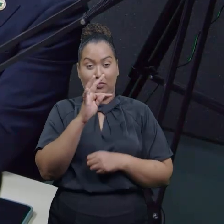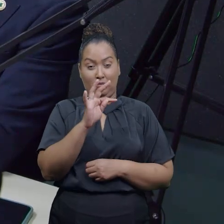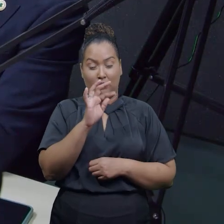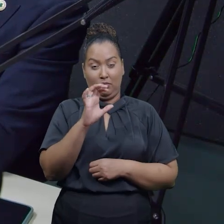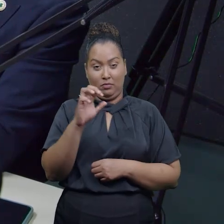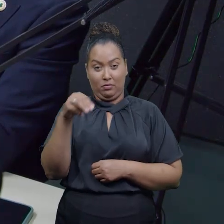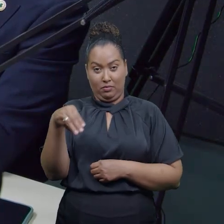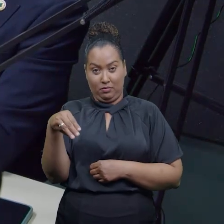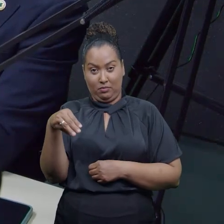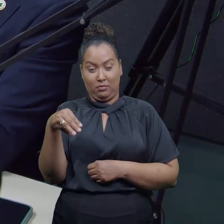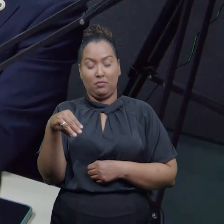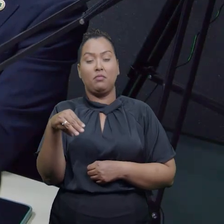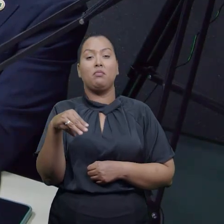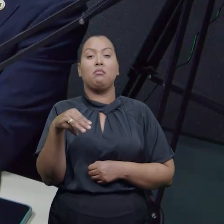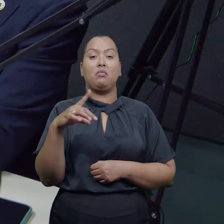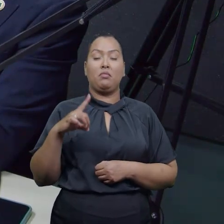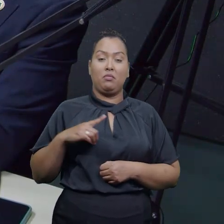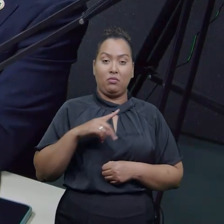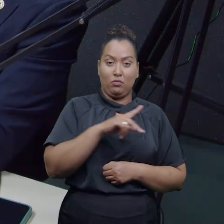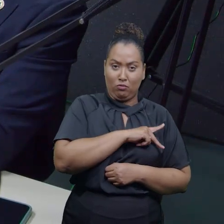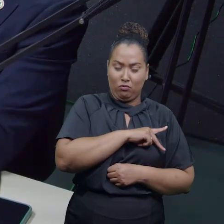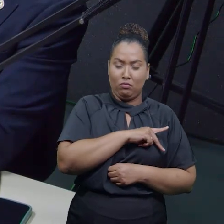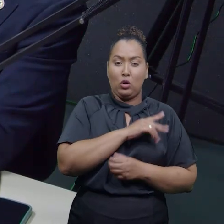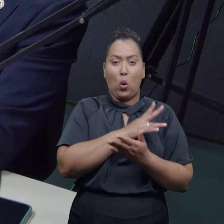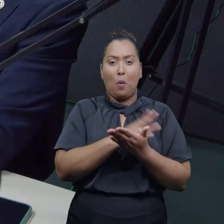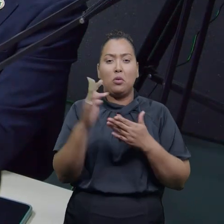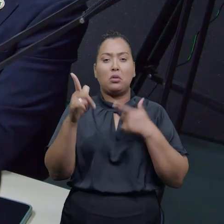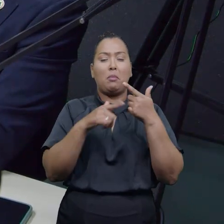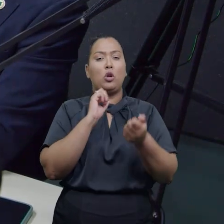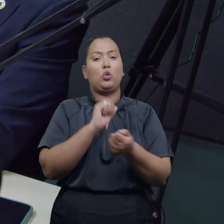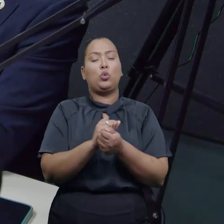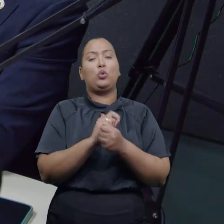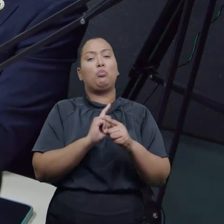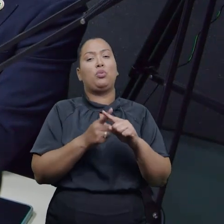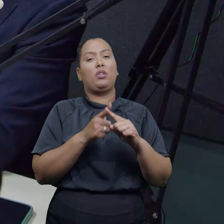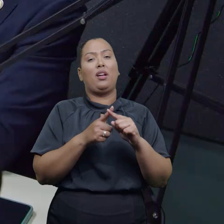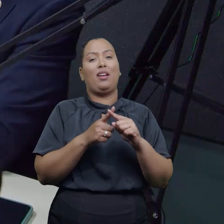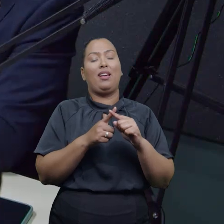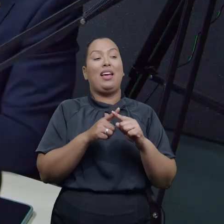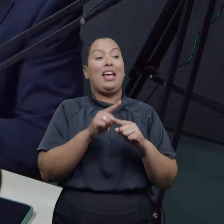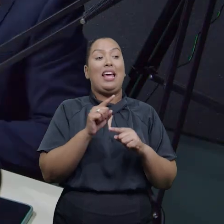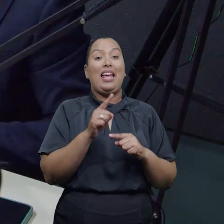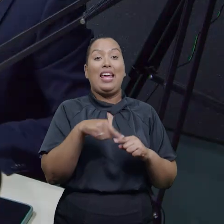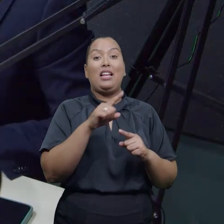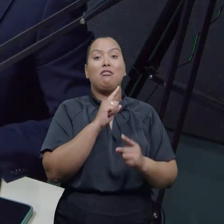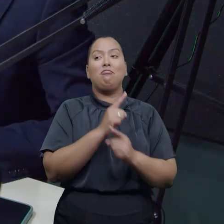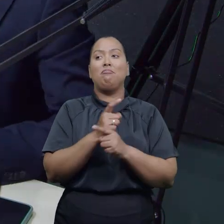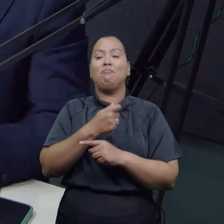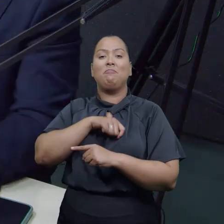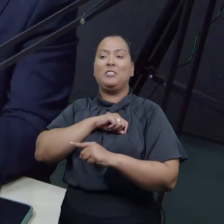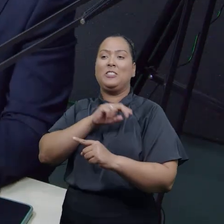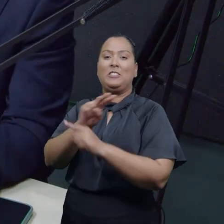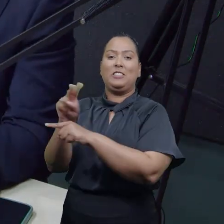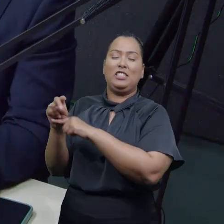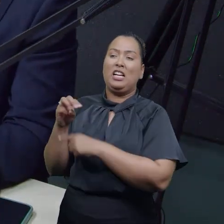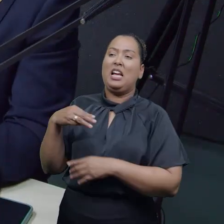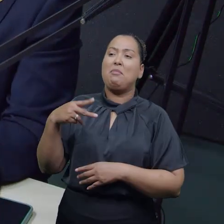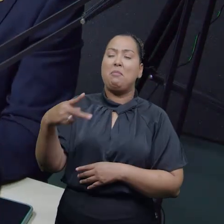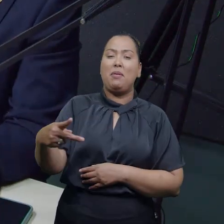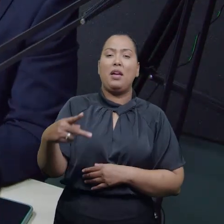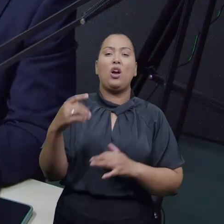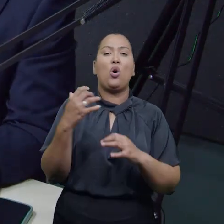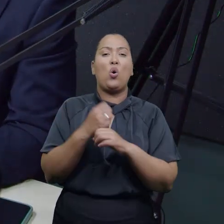Contas, TCM, foi inclusive na vistoria desses equipamentos públicos, né. Por que é importante o MP de Contas